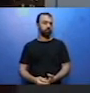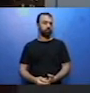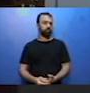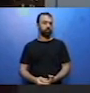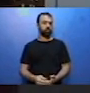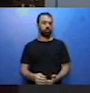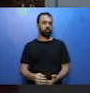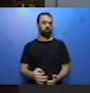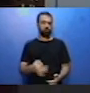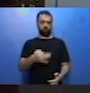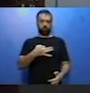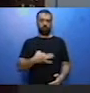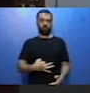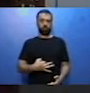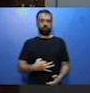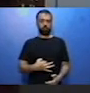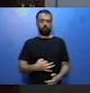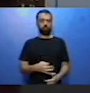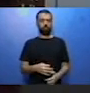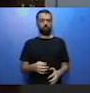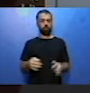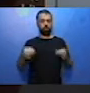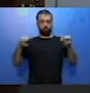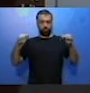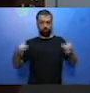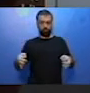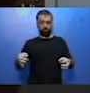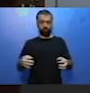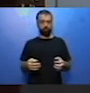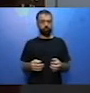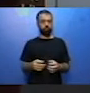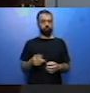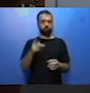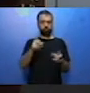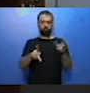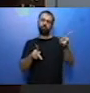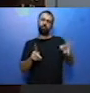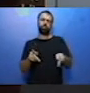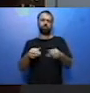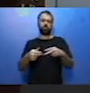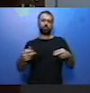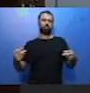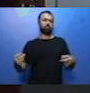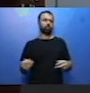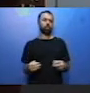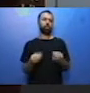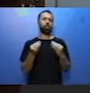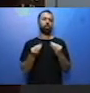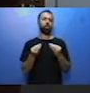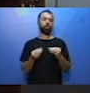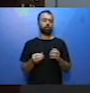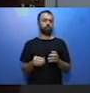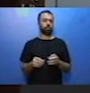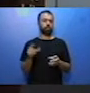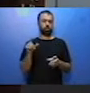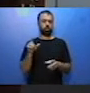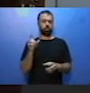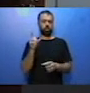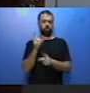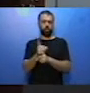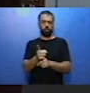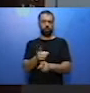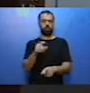não existe uma postura ideal para todos não e então como podemos identificar a melhor postura